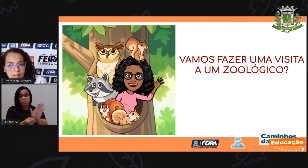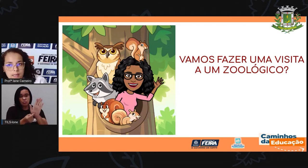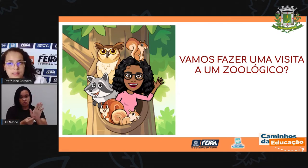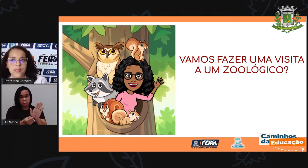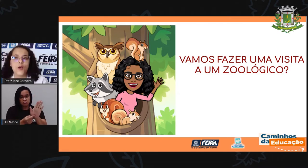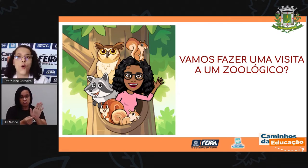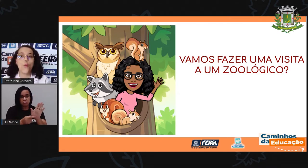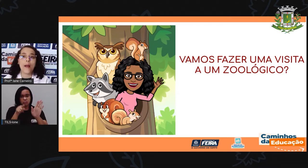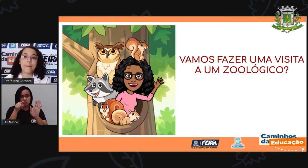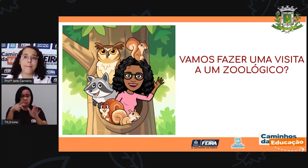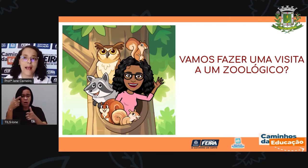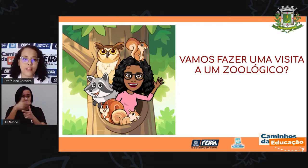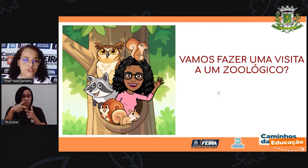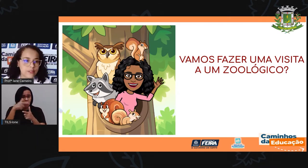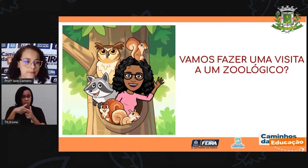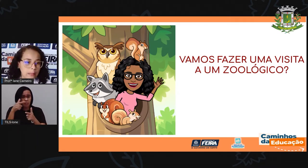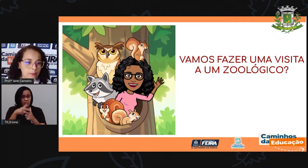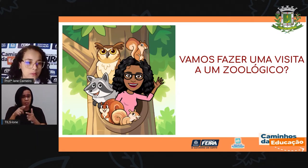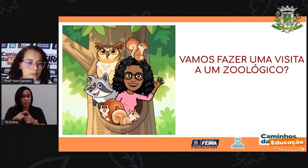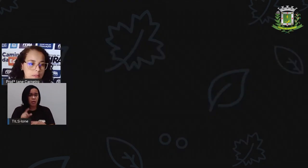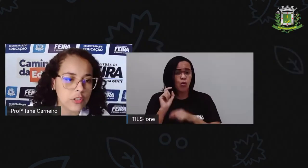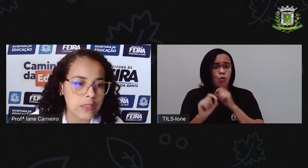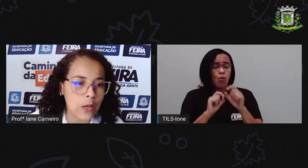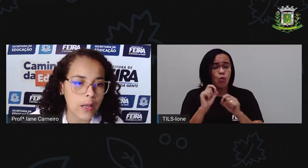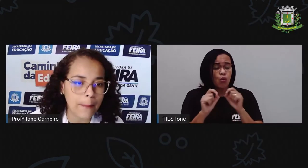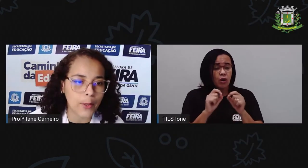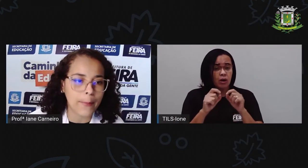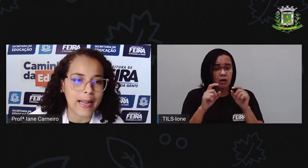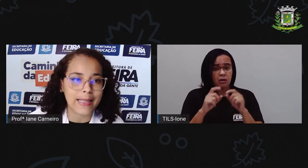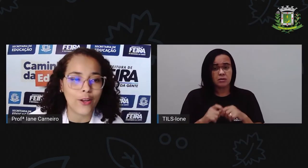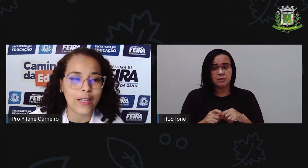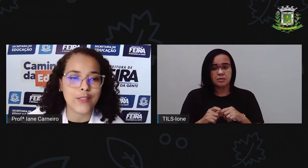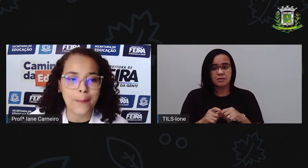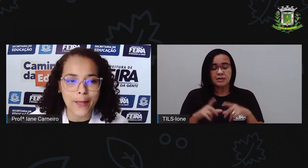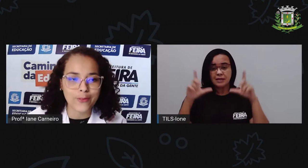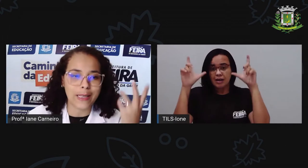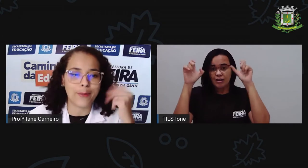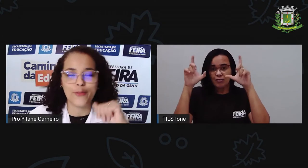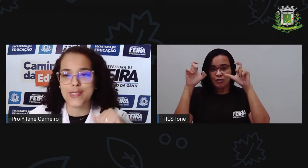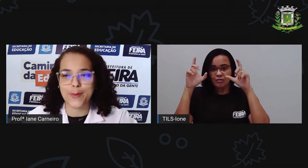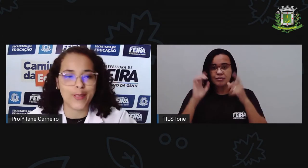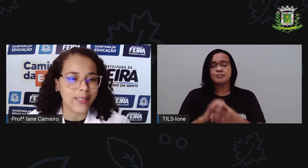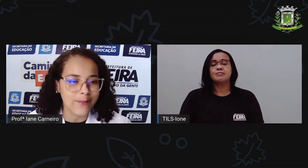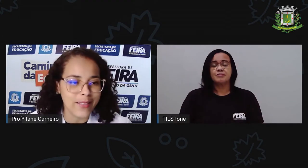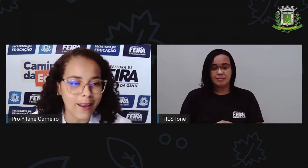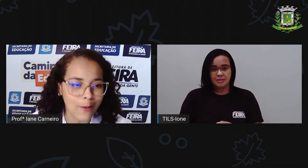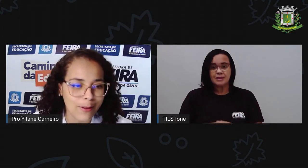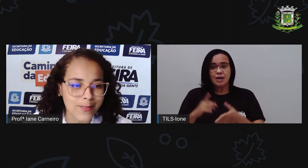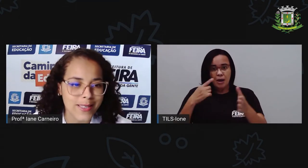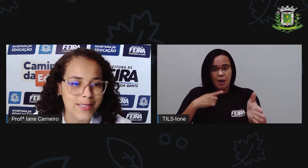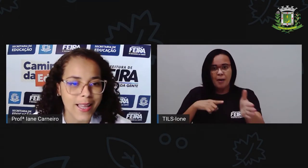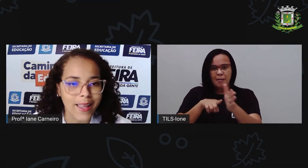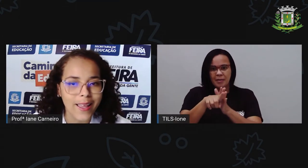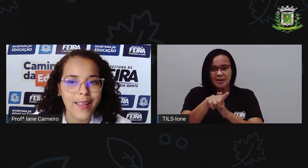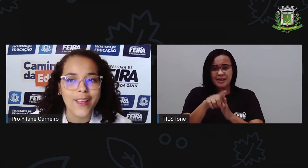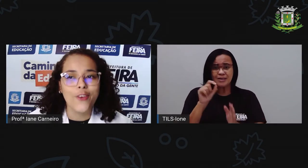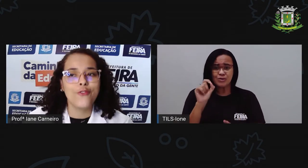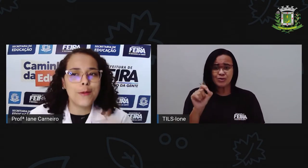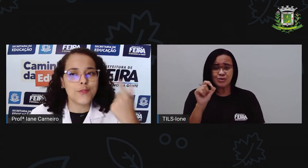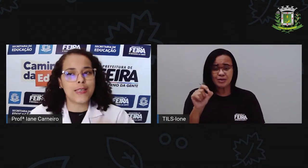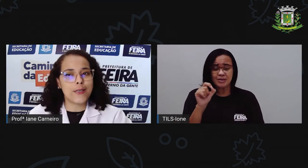vocês uma imagem, tá bom? Deixa só a Pró parar aqui. Olha só a pergunta que a Pró fez. A Pró nem leu para vocês, né?